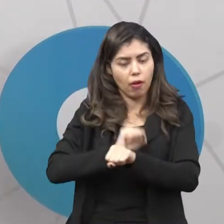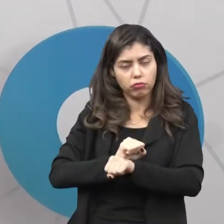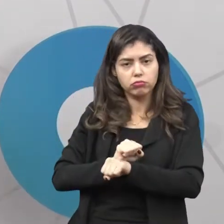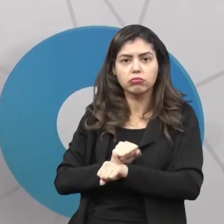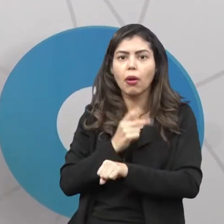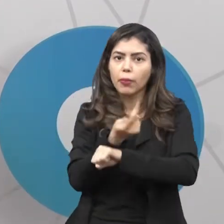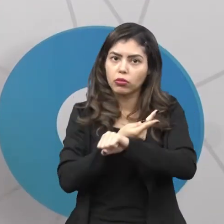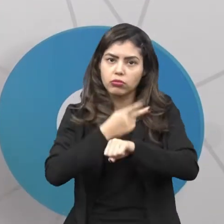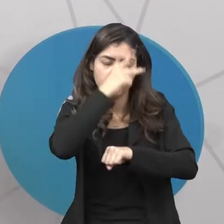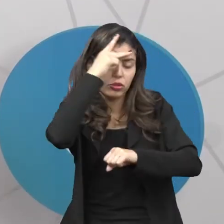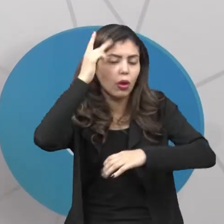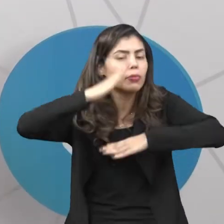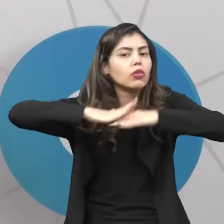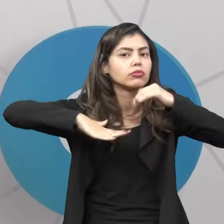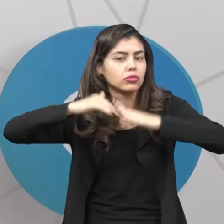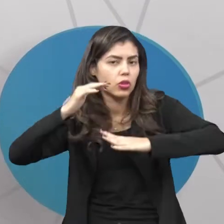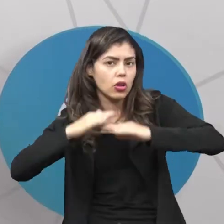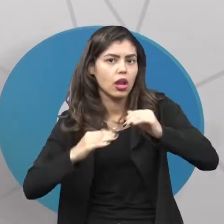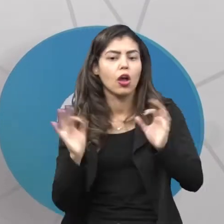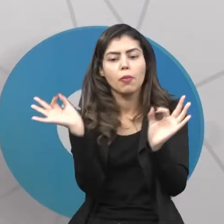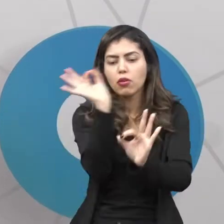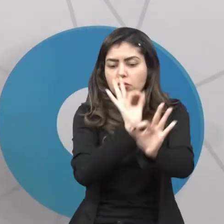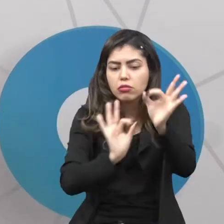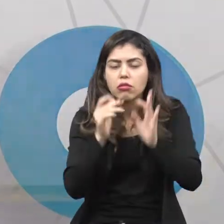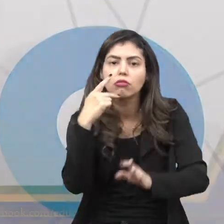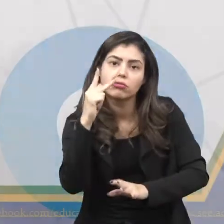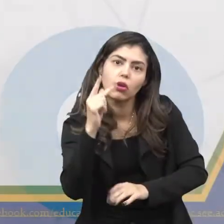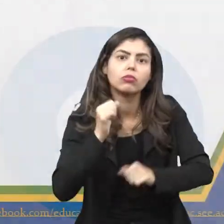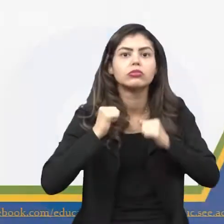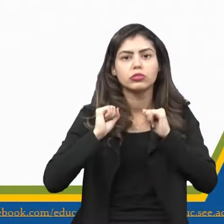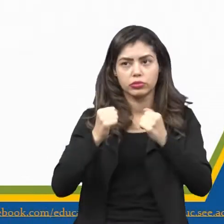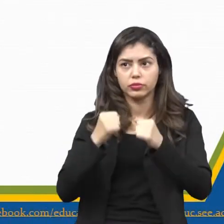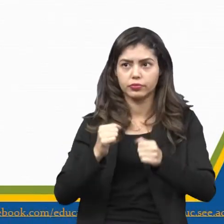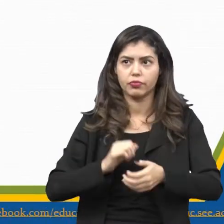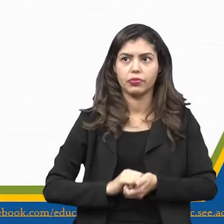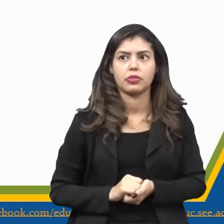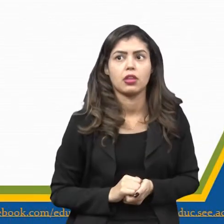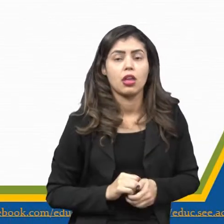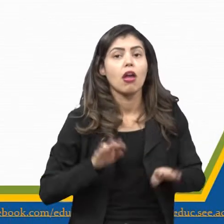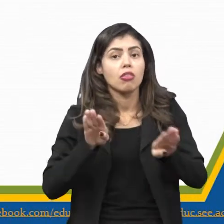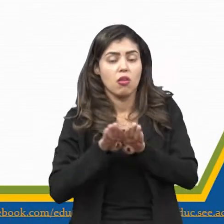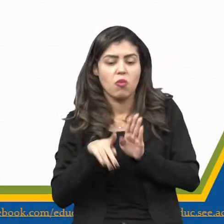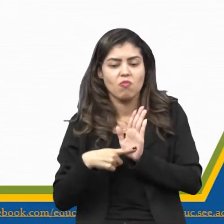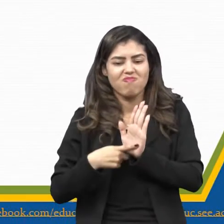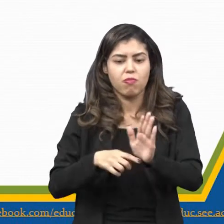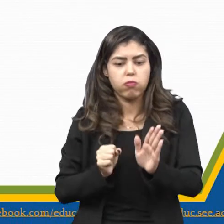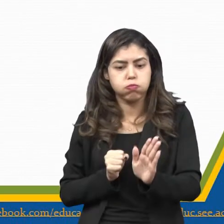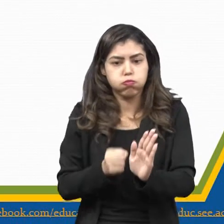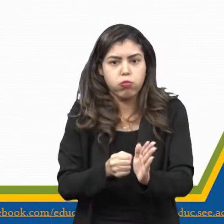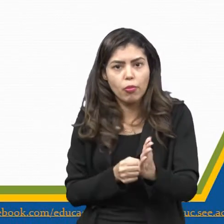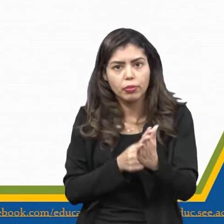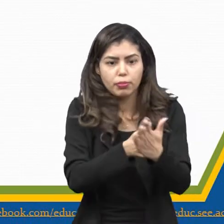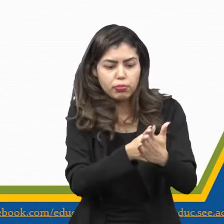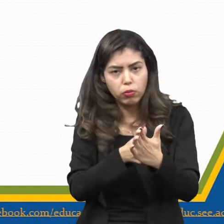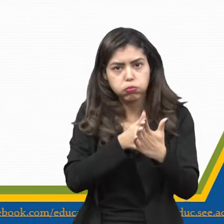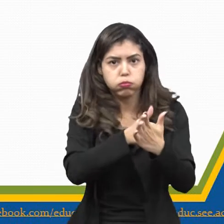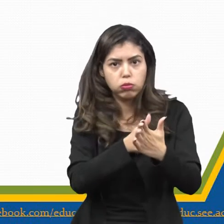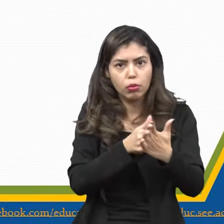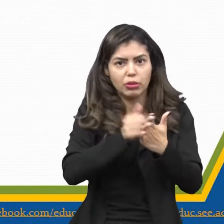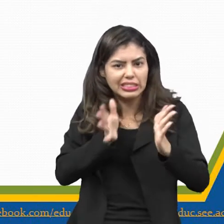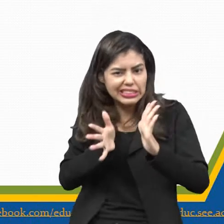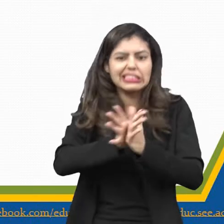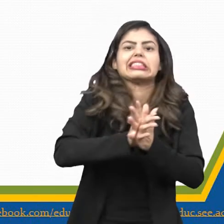profissional e aí você segue fazendo o seu exercício. Impor aos músculos e articulações situações acima